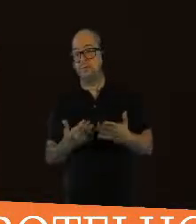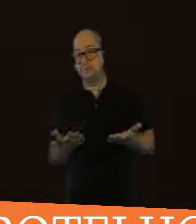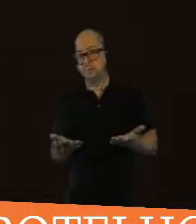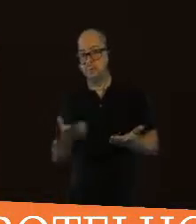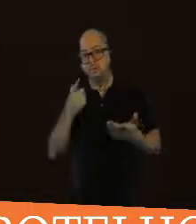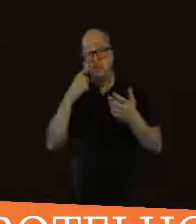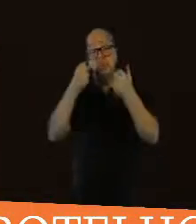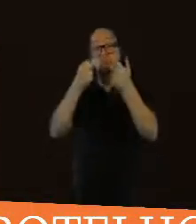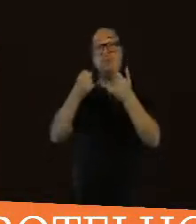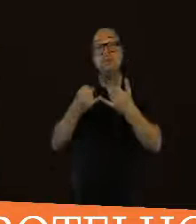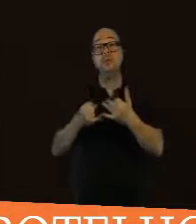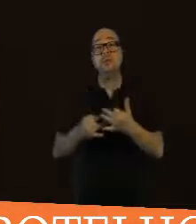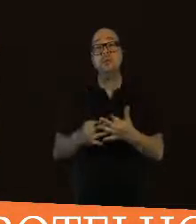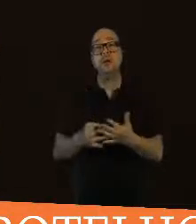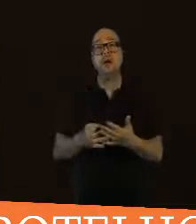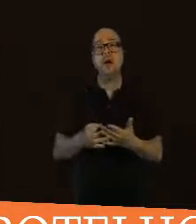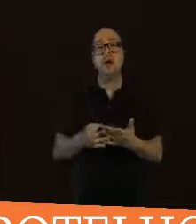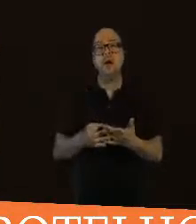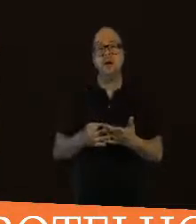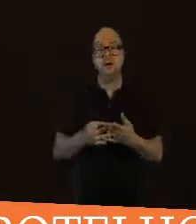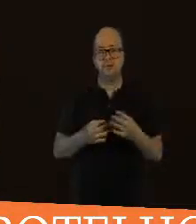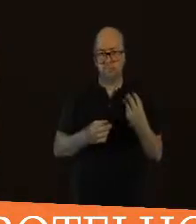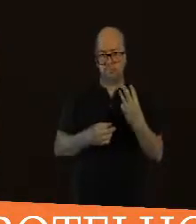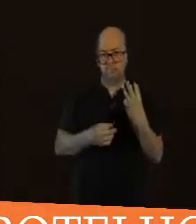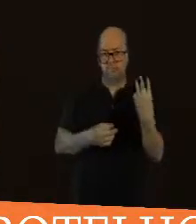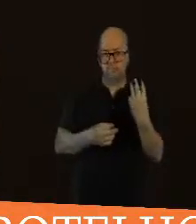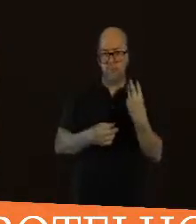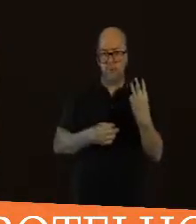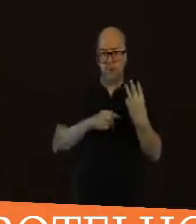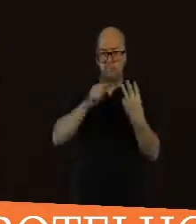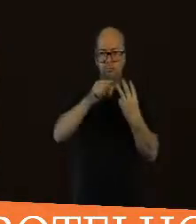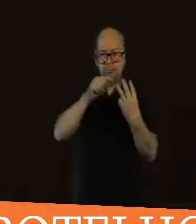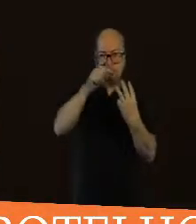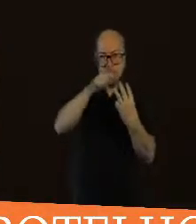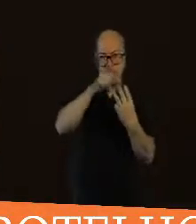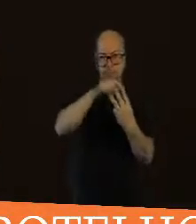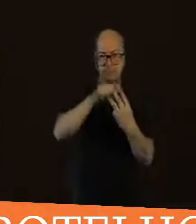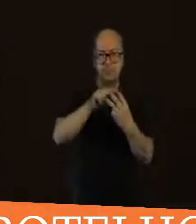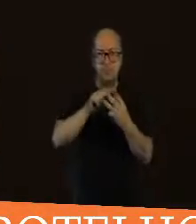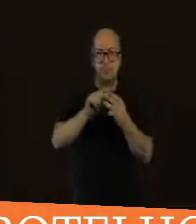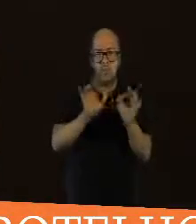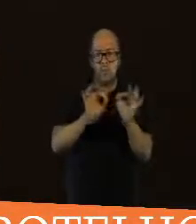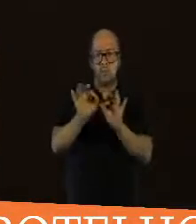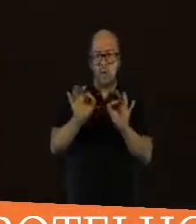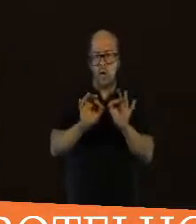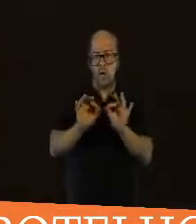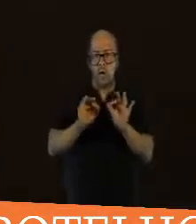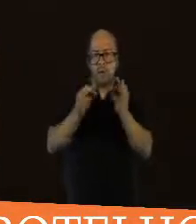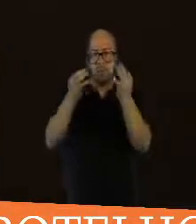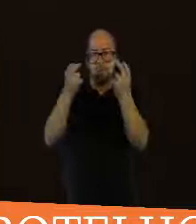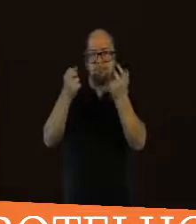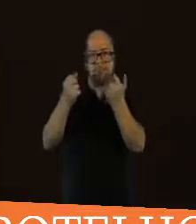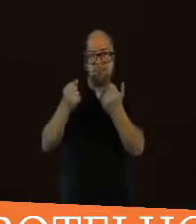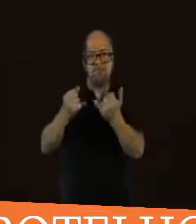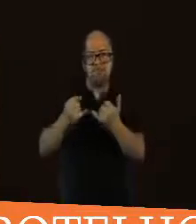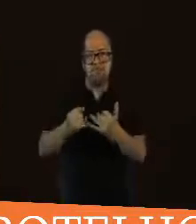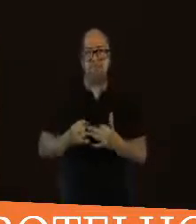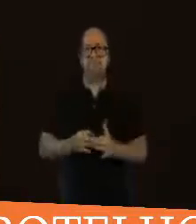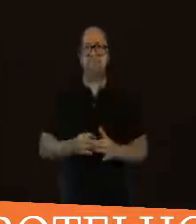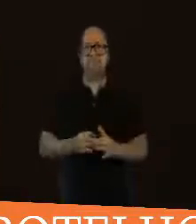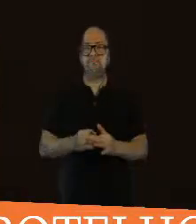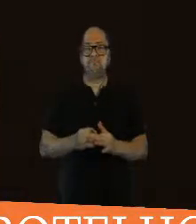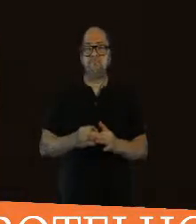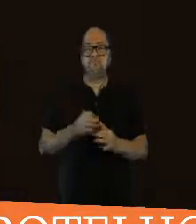para vocês esse trio vocal e todo o cuidado que a gente tem para fazer uma música enquanto trio,